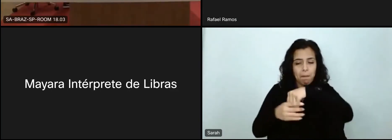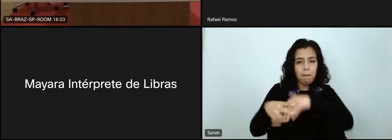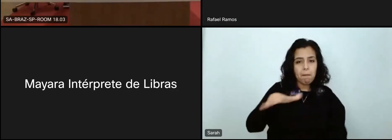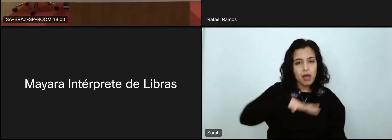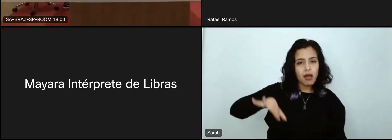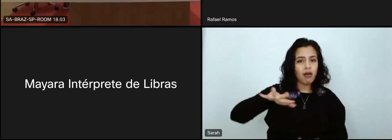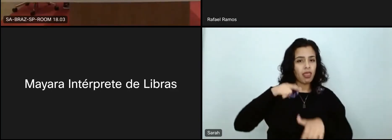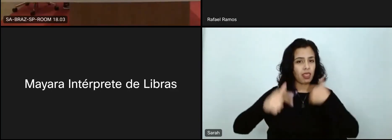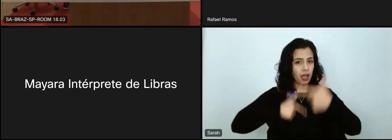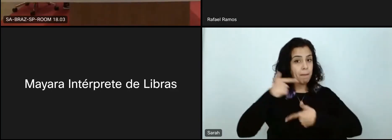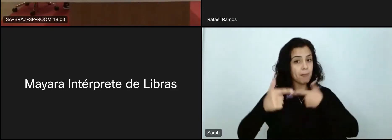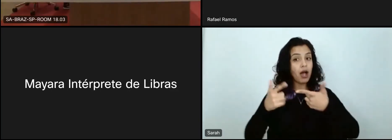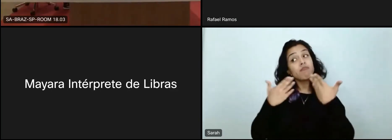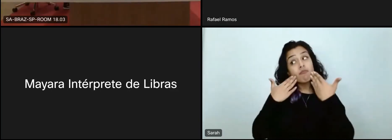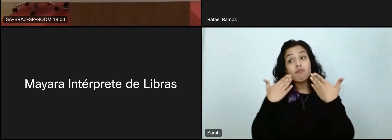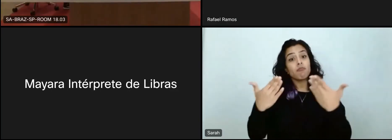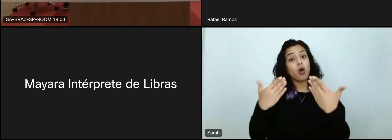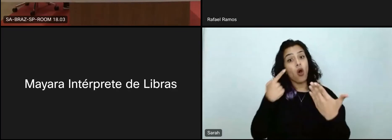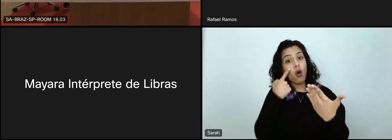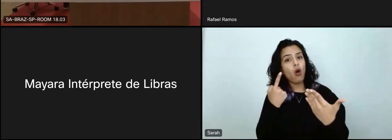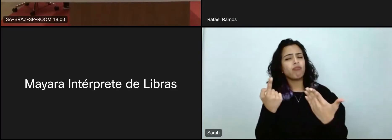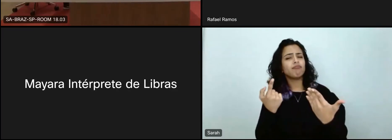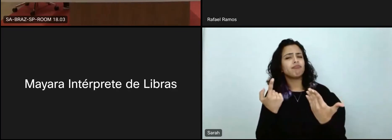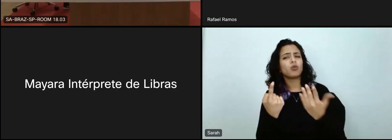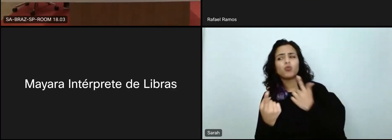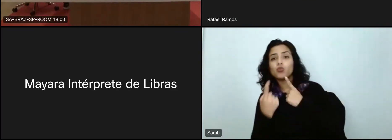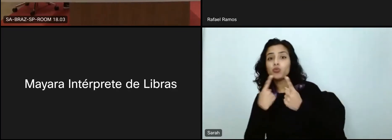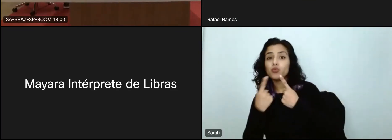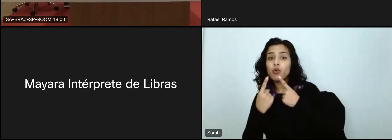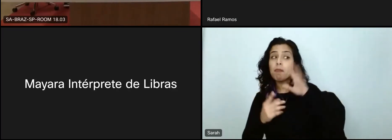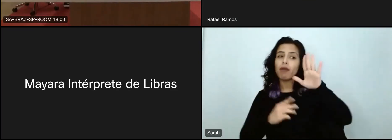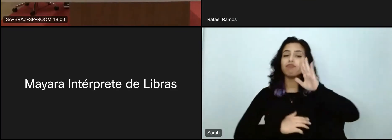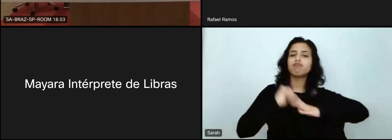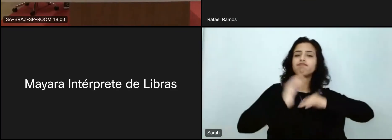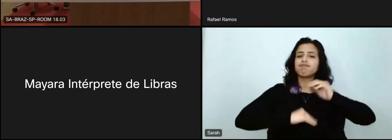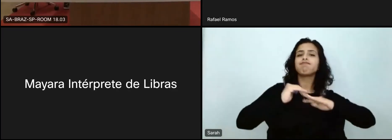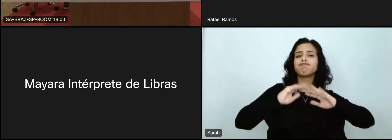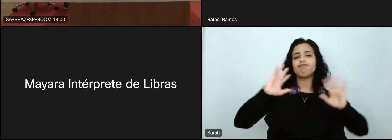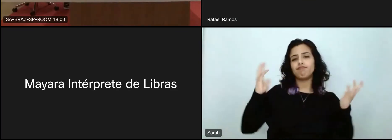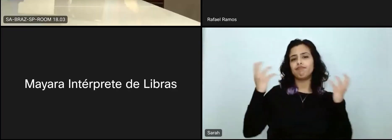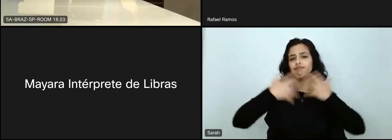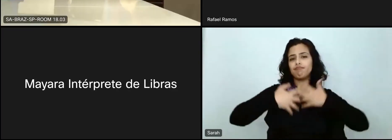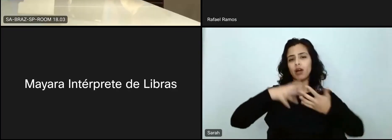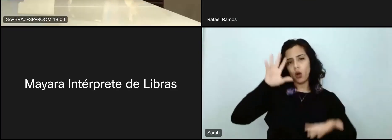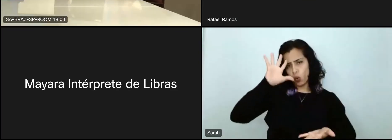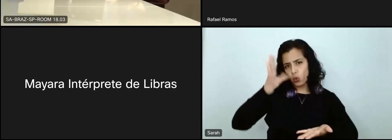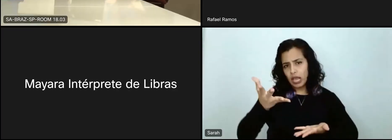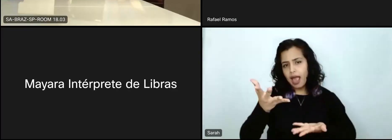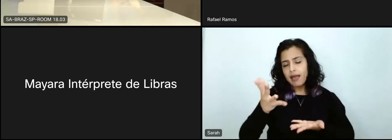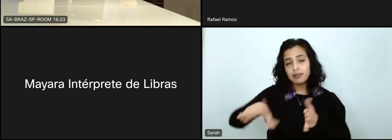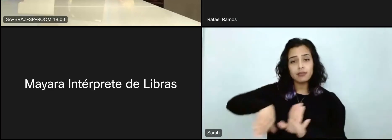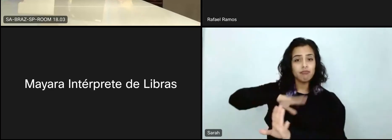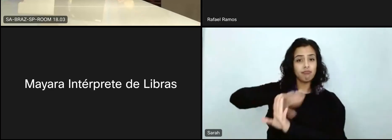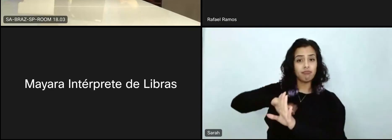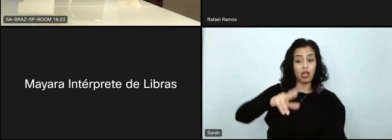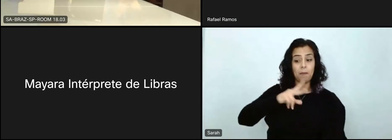são questões que a gente discute no ambiente de trabalho, mas que elas refletem também na vida pessoal de cada uma das pessoas que